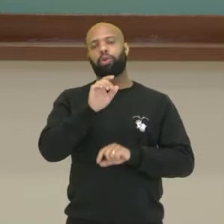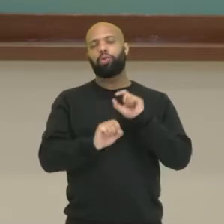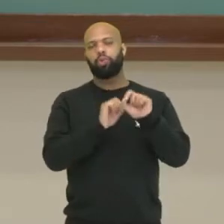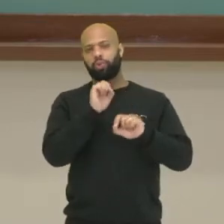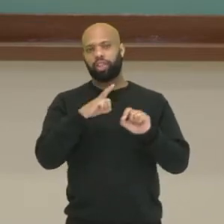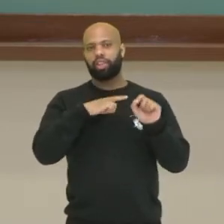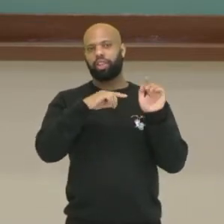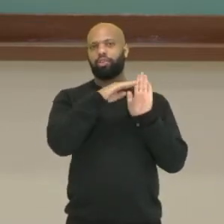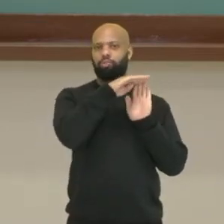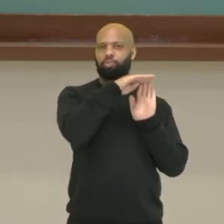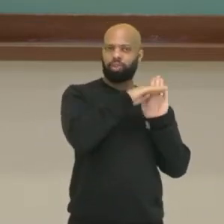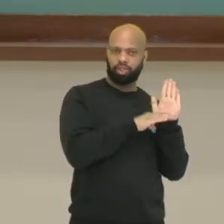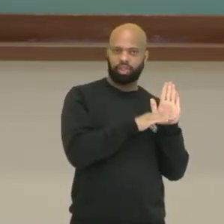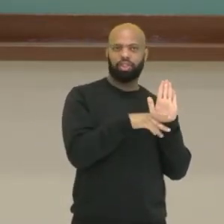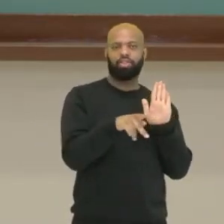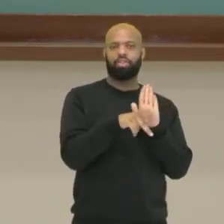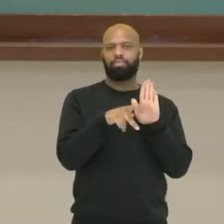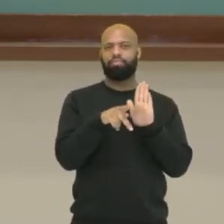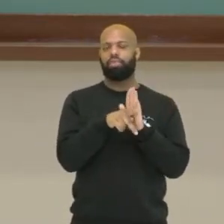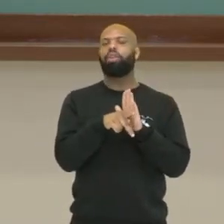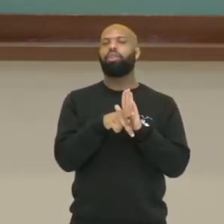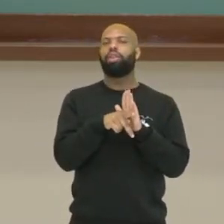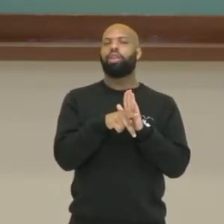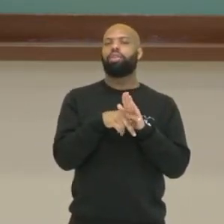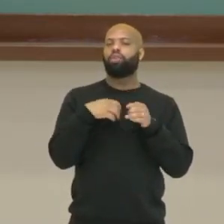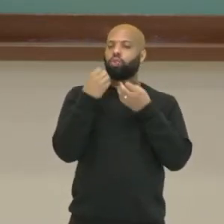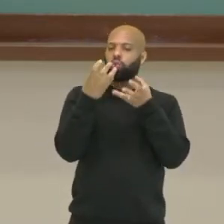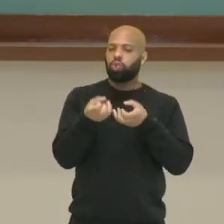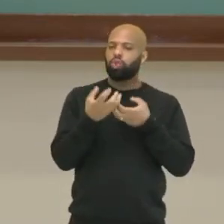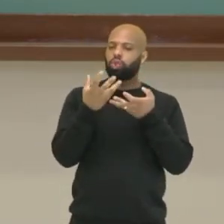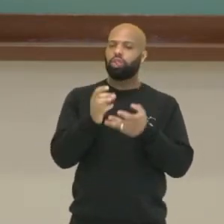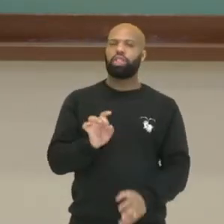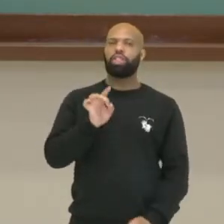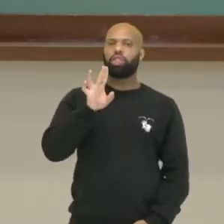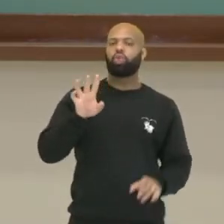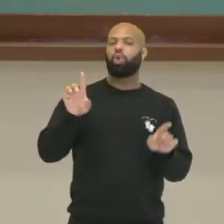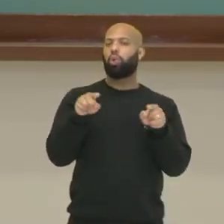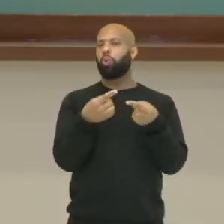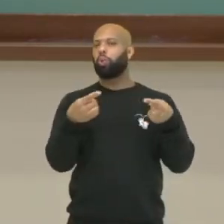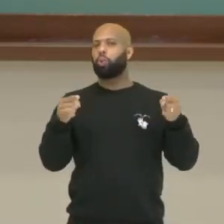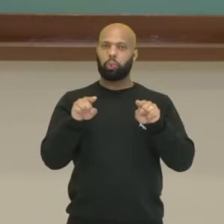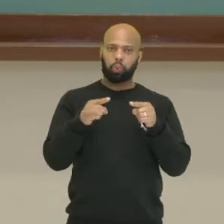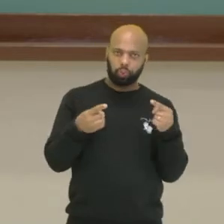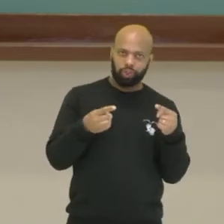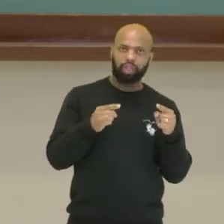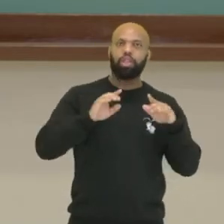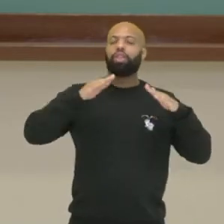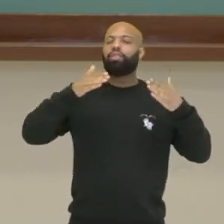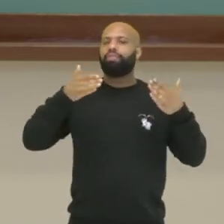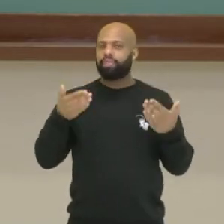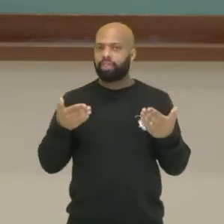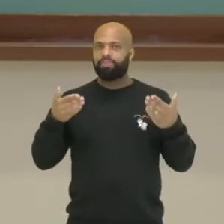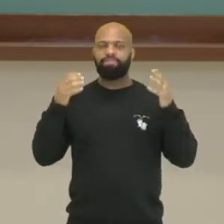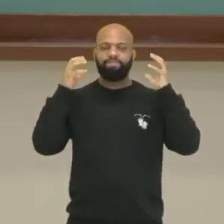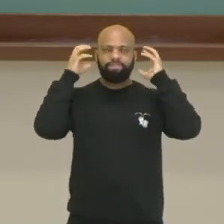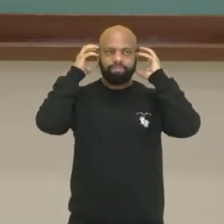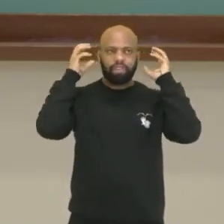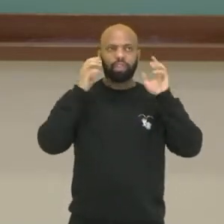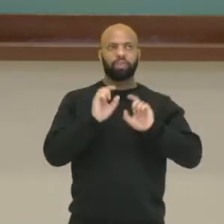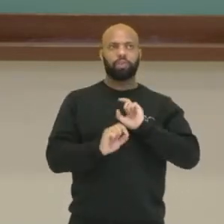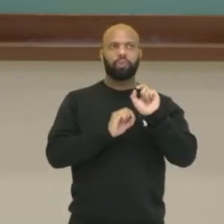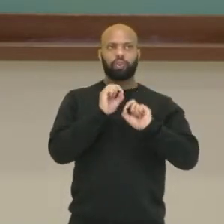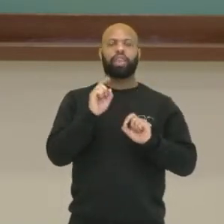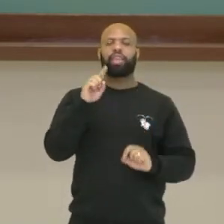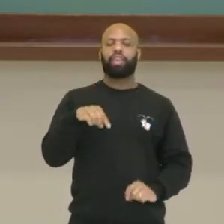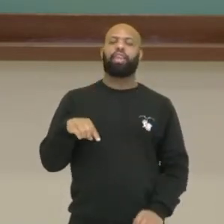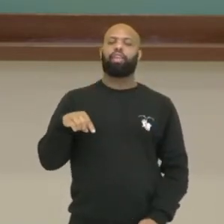atração, pelo noticiário ou somente pelas músicas? No rádio também é um canal de um